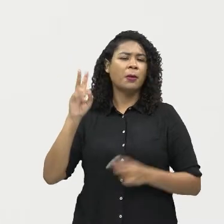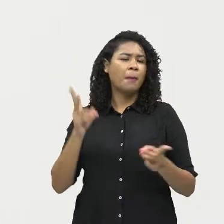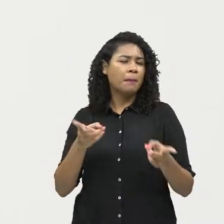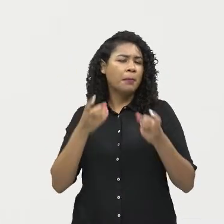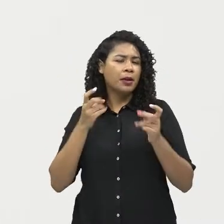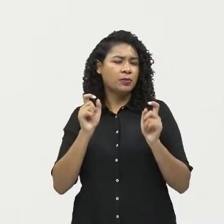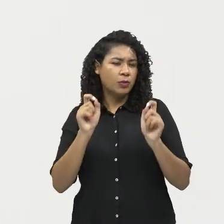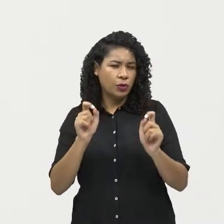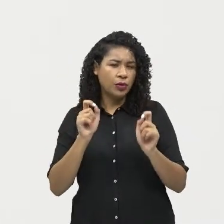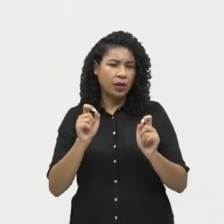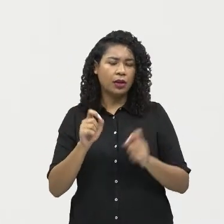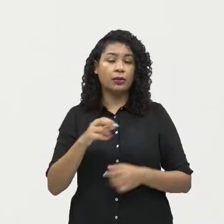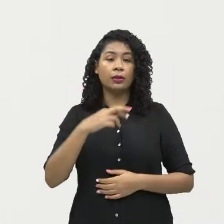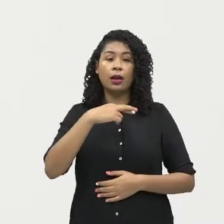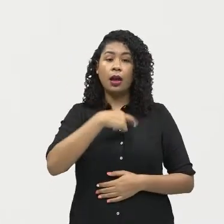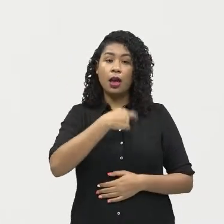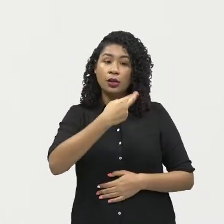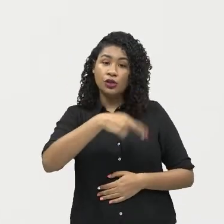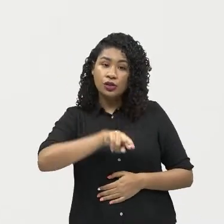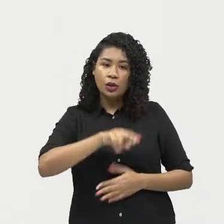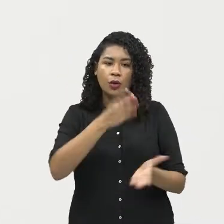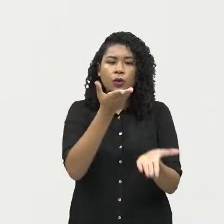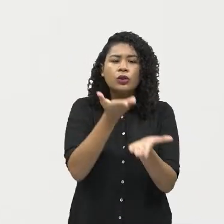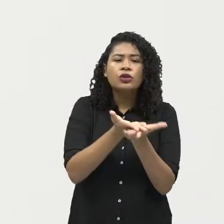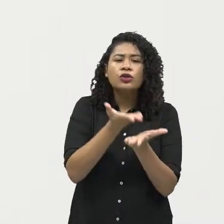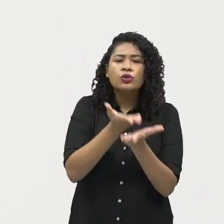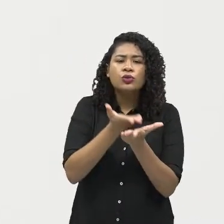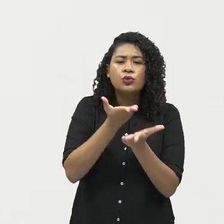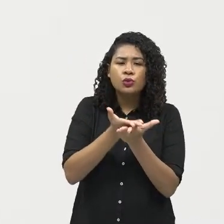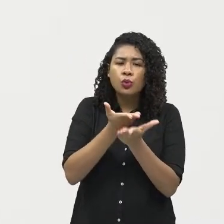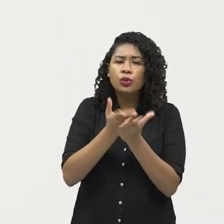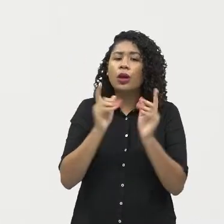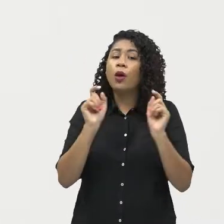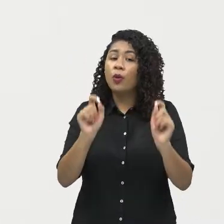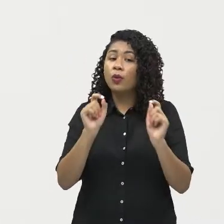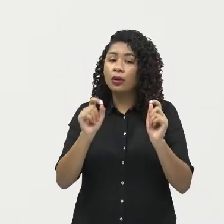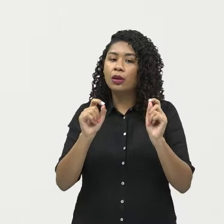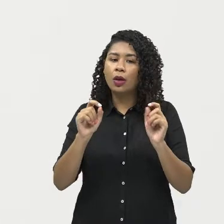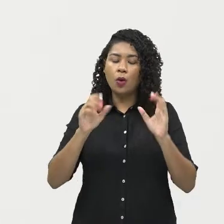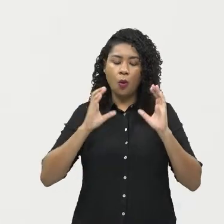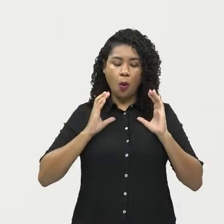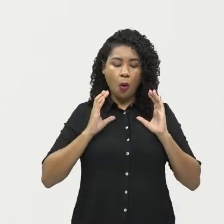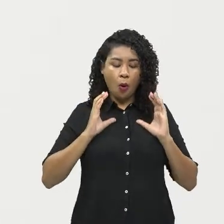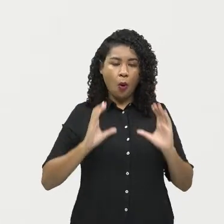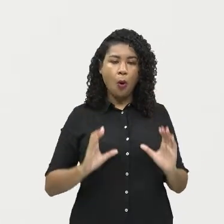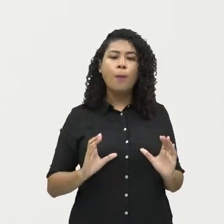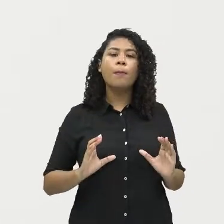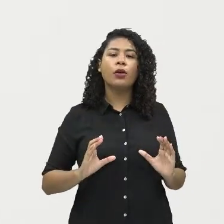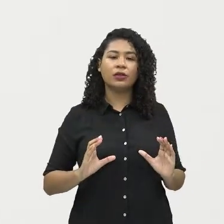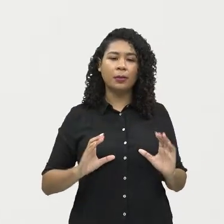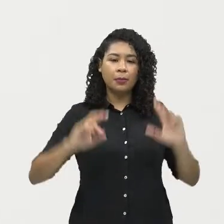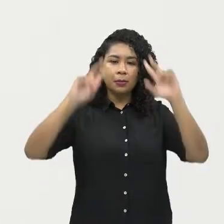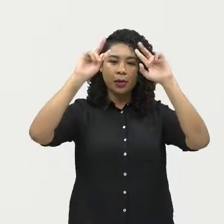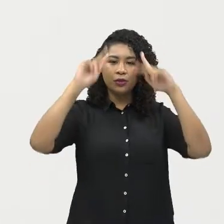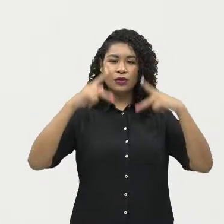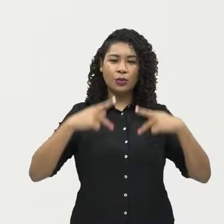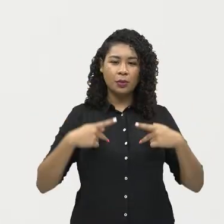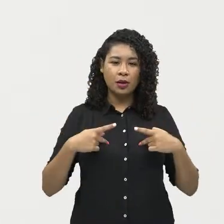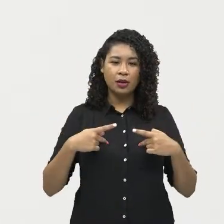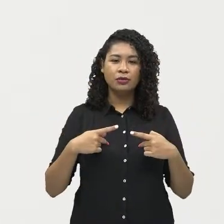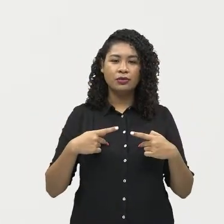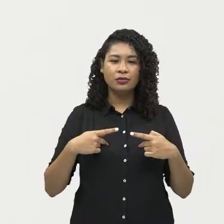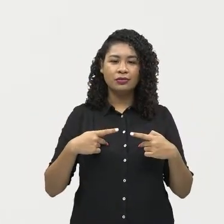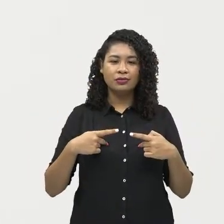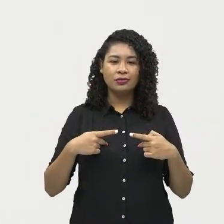religioso ele estuda o comportamento do ser humano como espelho de sua experiência